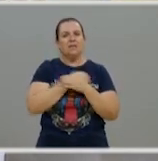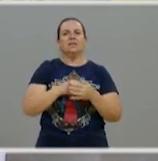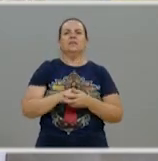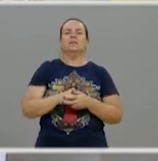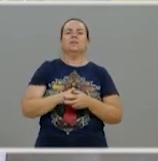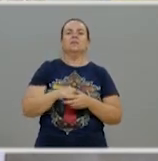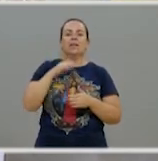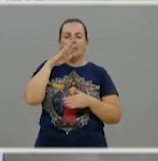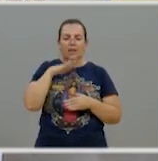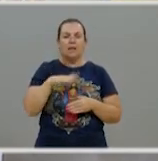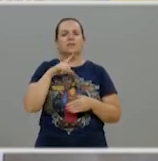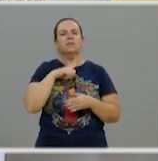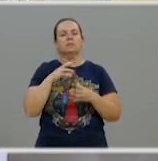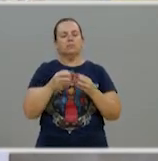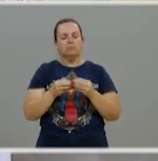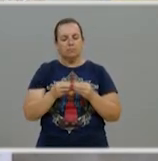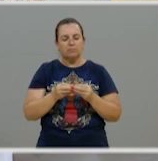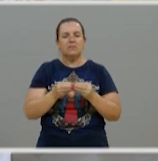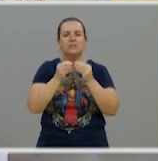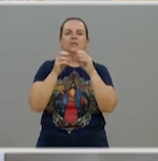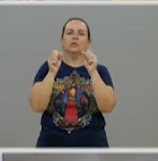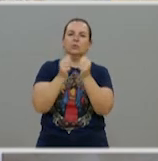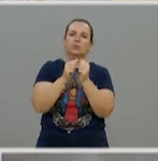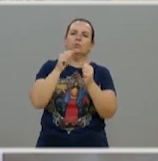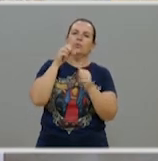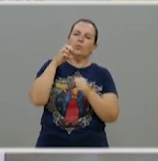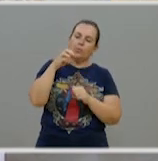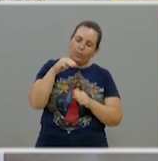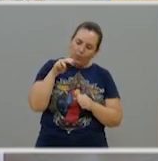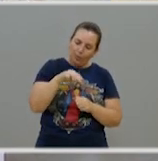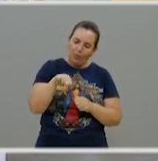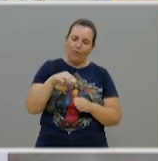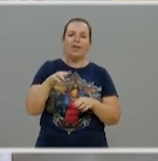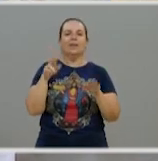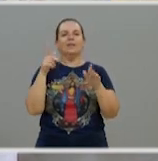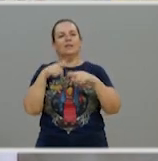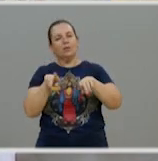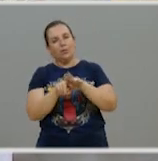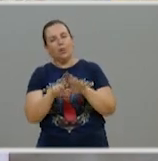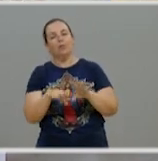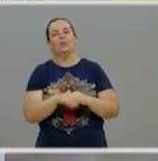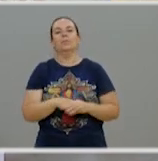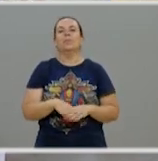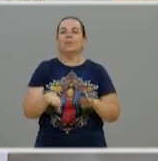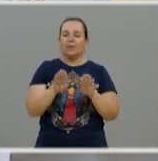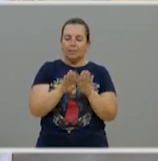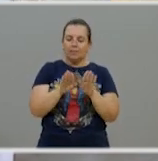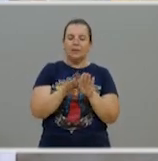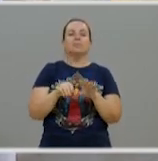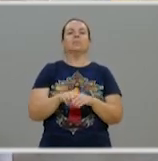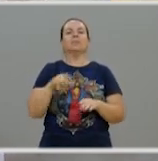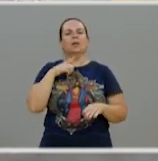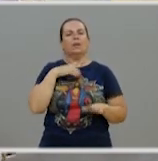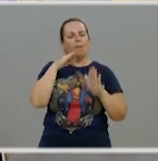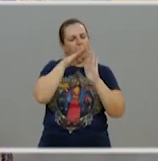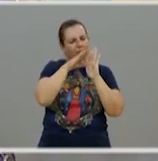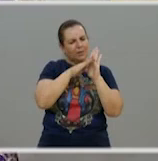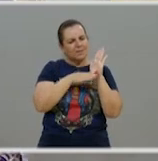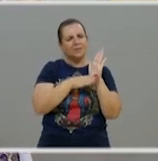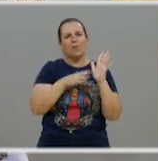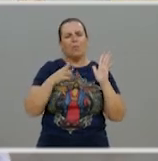às 3 horas da tarde, o Terço Mariano, 3h30, novena das Santas Chagas, 15h30, aos pés com Maria,